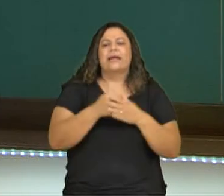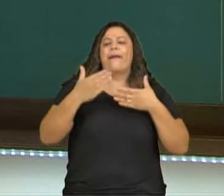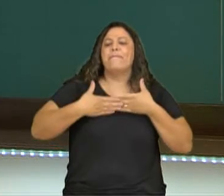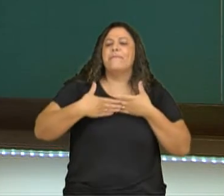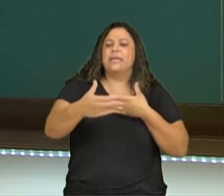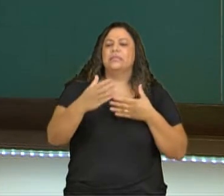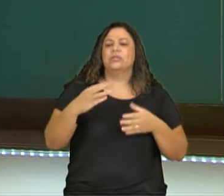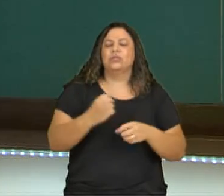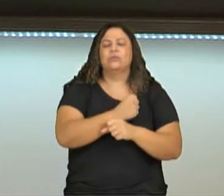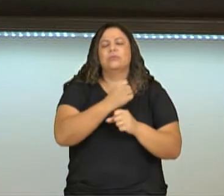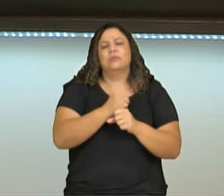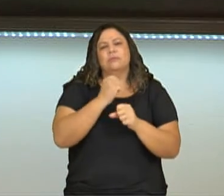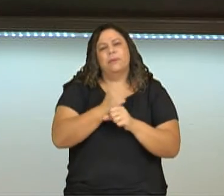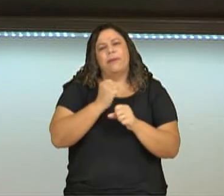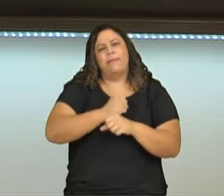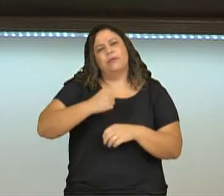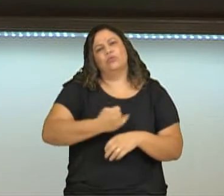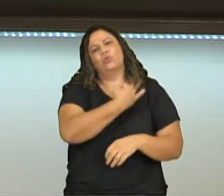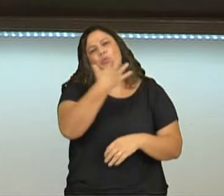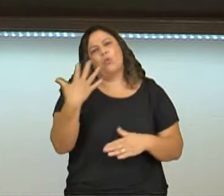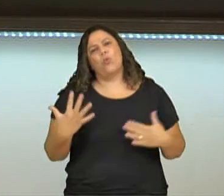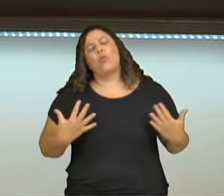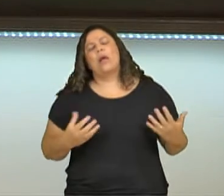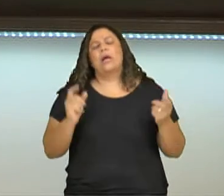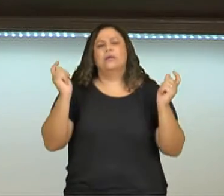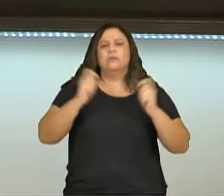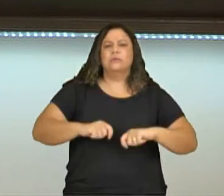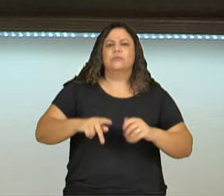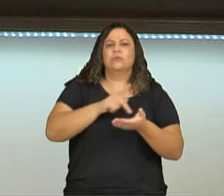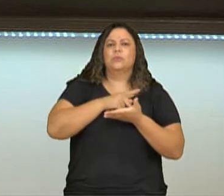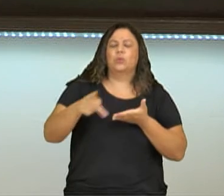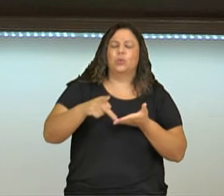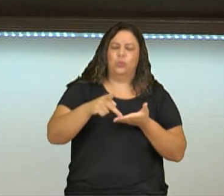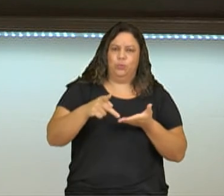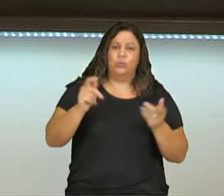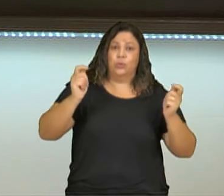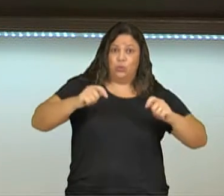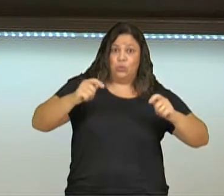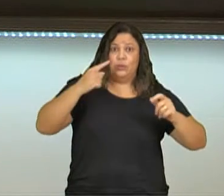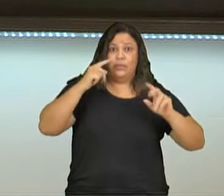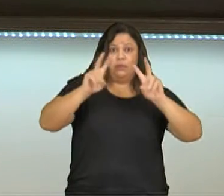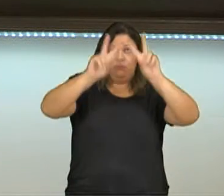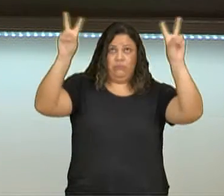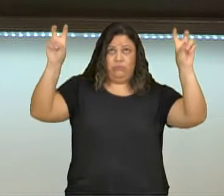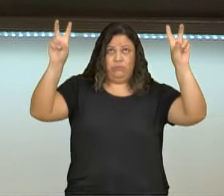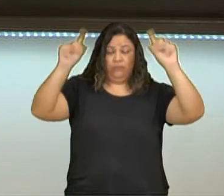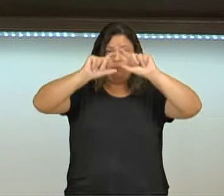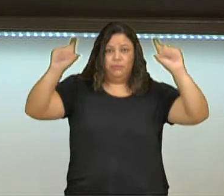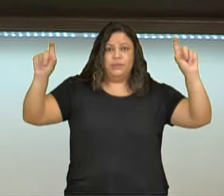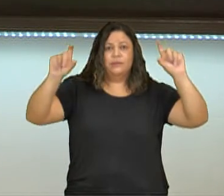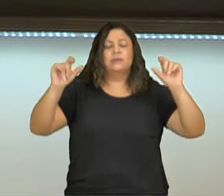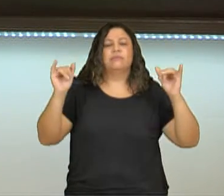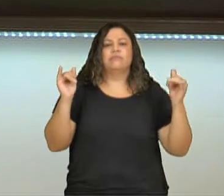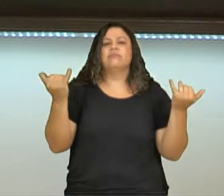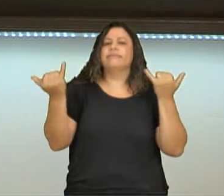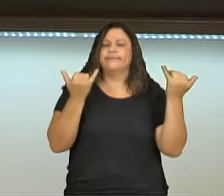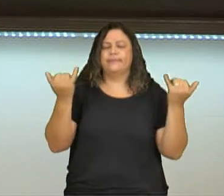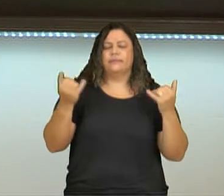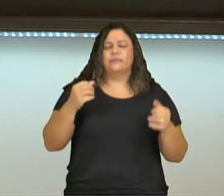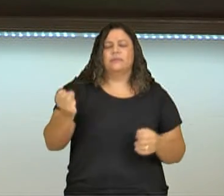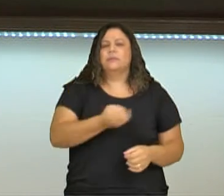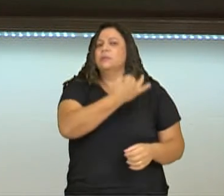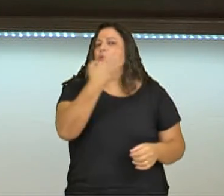daquela quantidade, dentro do grau de pureza que ele estabeleceu no enunciado, nós obtivemos essa